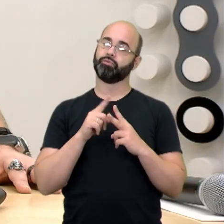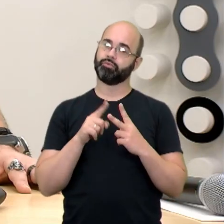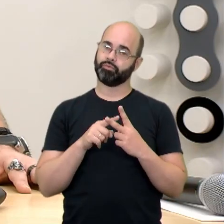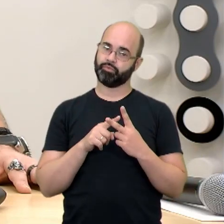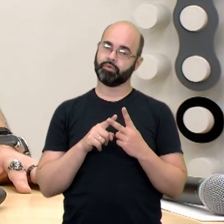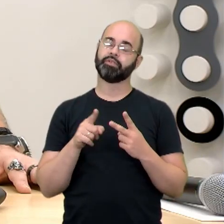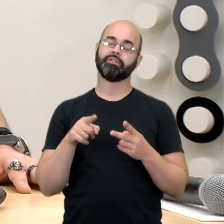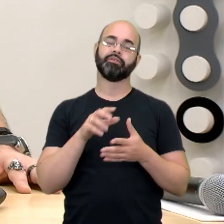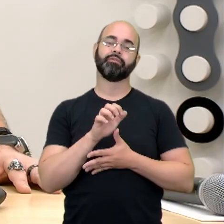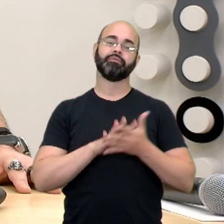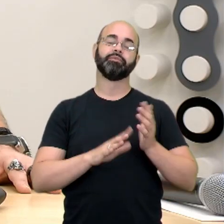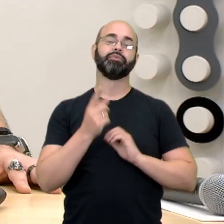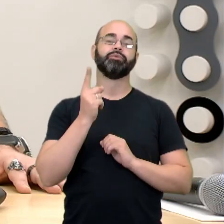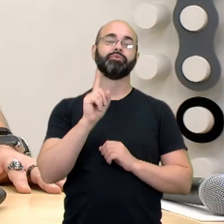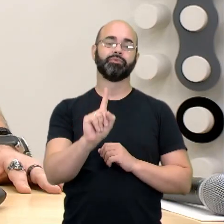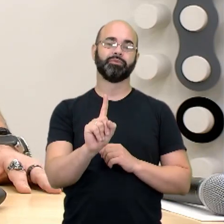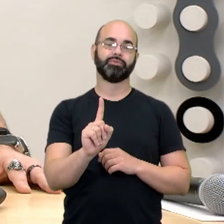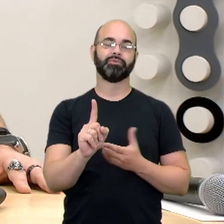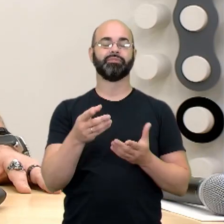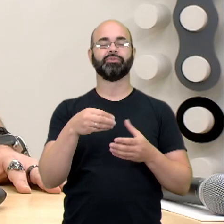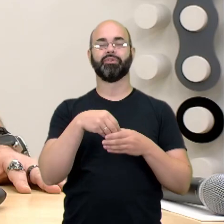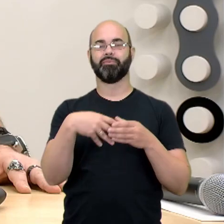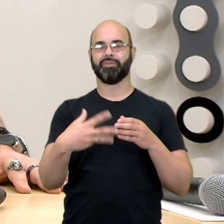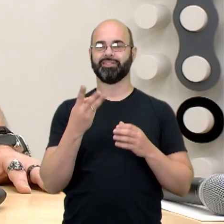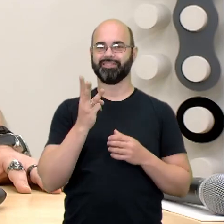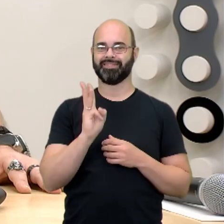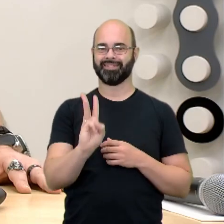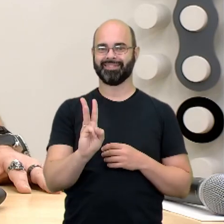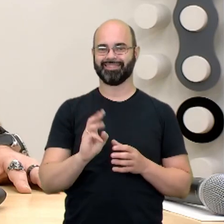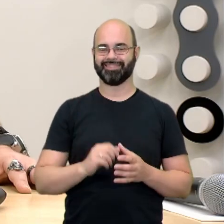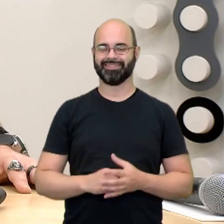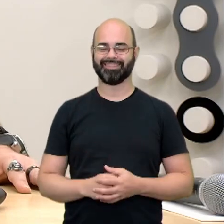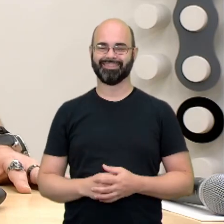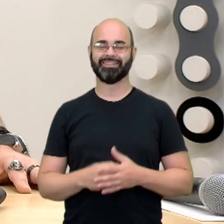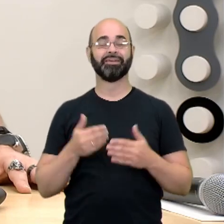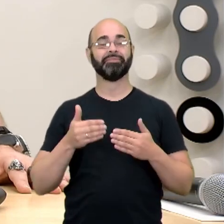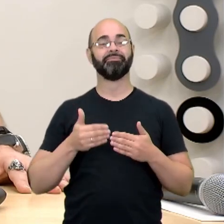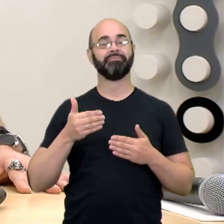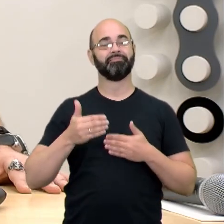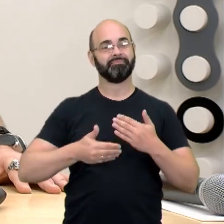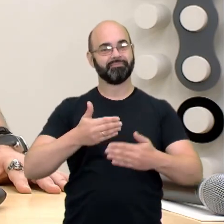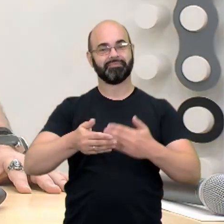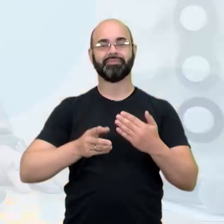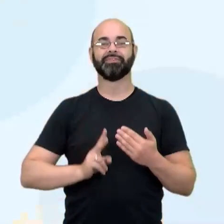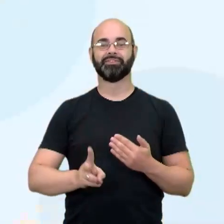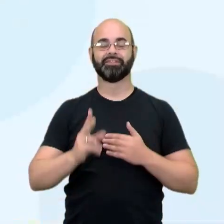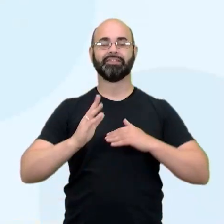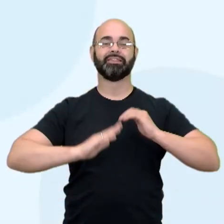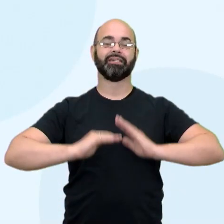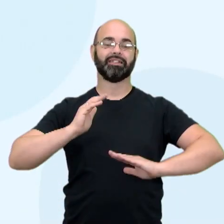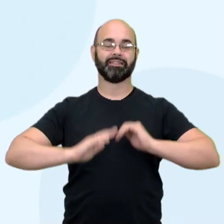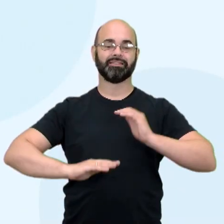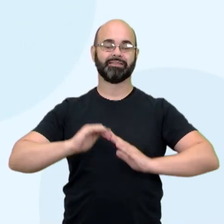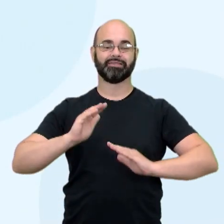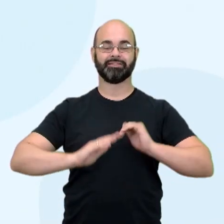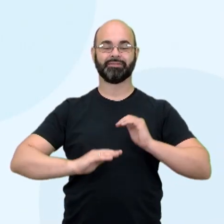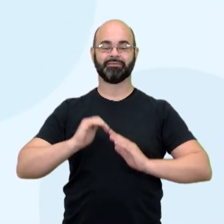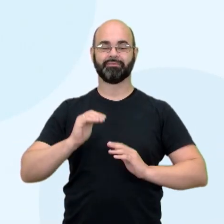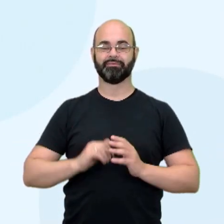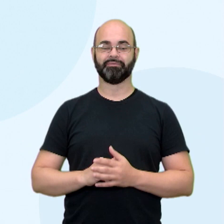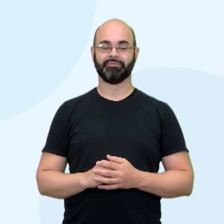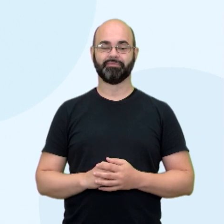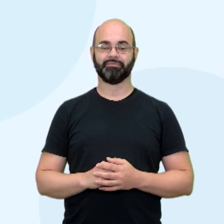primeira atividade do componente 3, tá certo? Vamos dar a sequência aí. Então nós vamos ver aí as habilidades dos